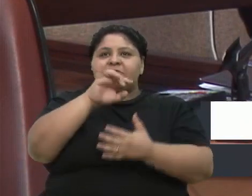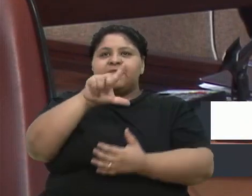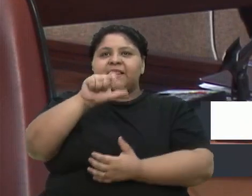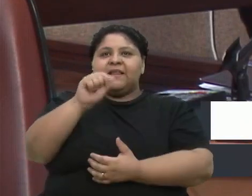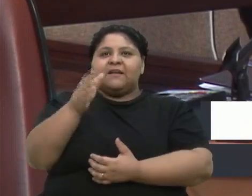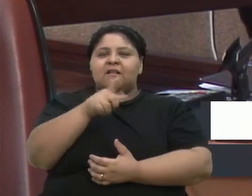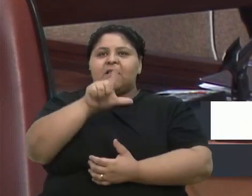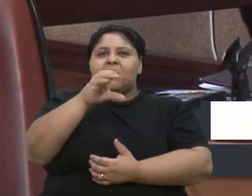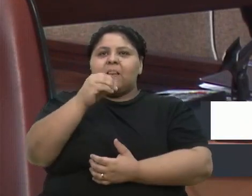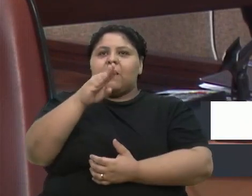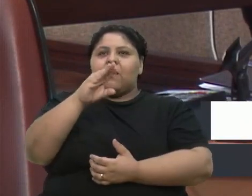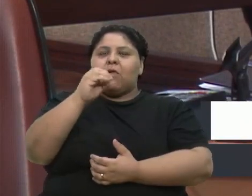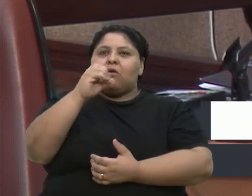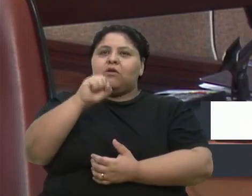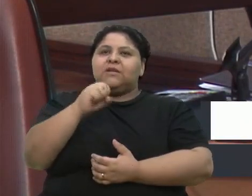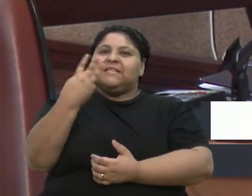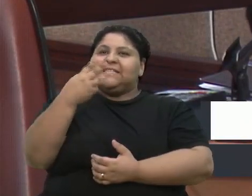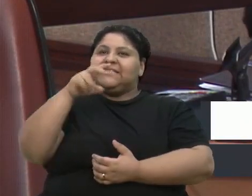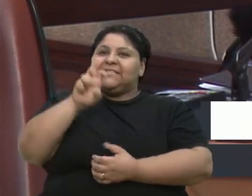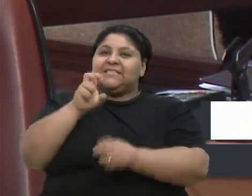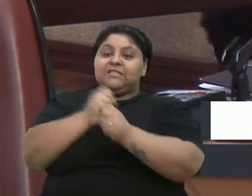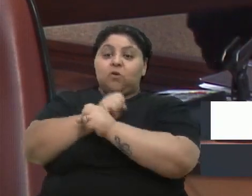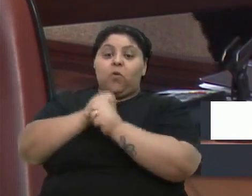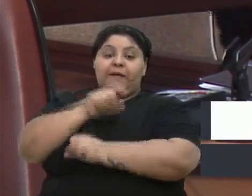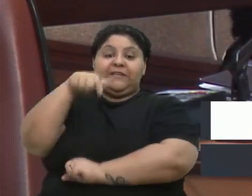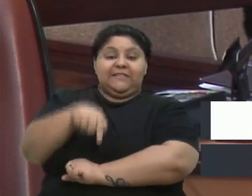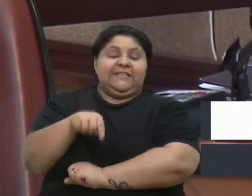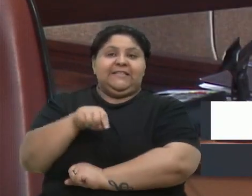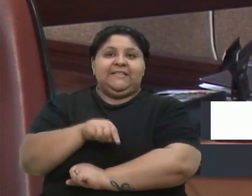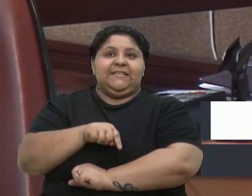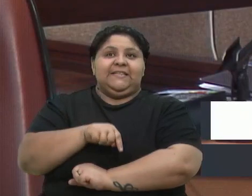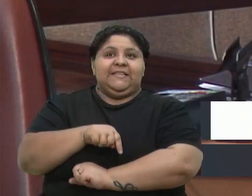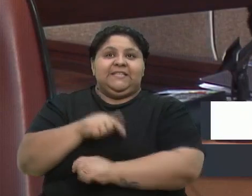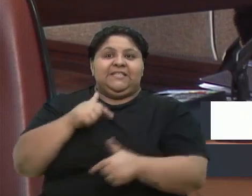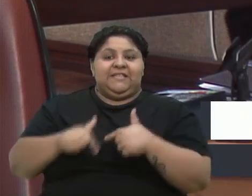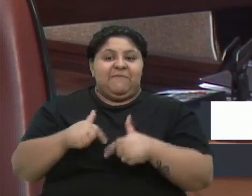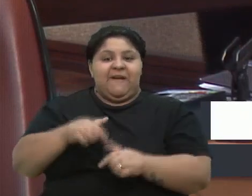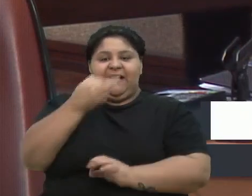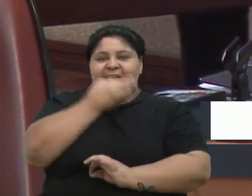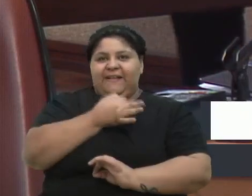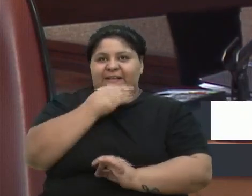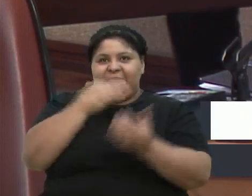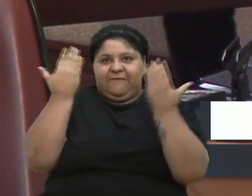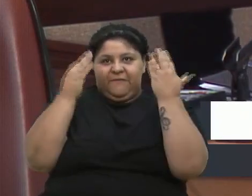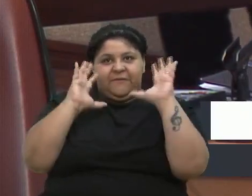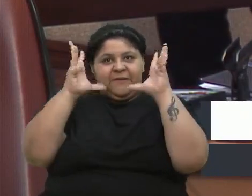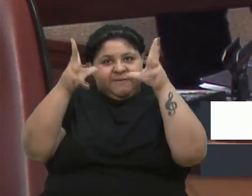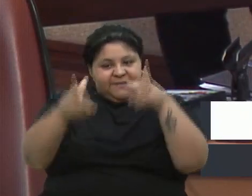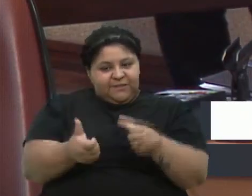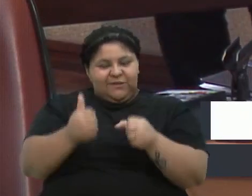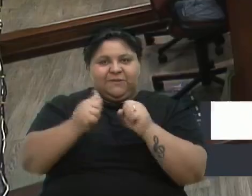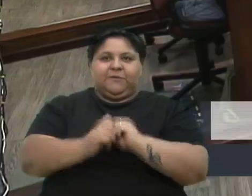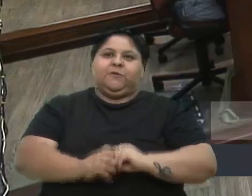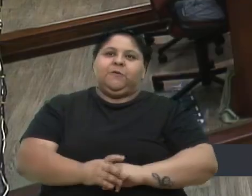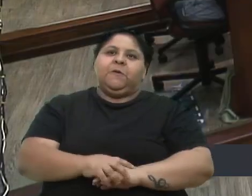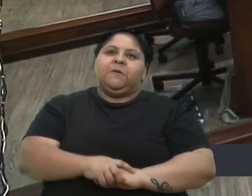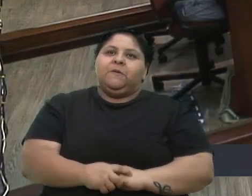né, por 35 anos aqui de atuação na cidade. Então, parabéns a todos os músicos.